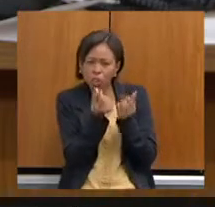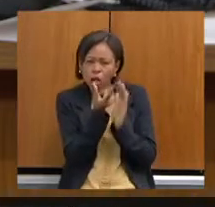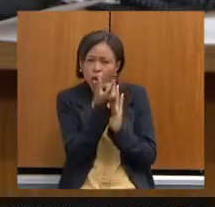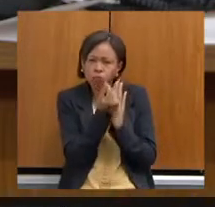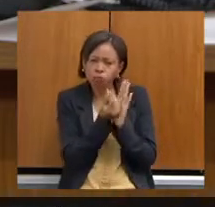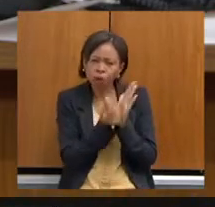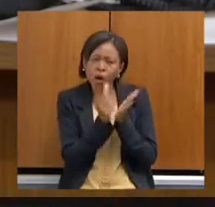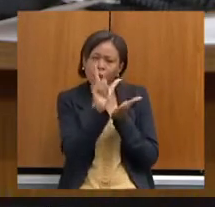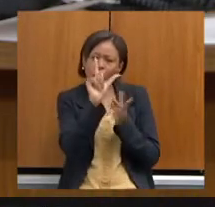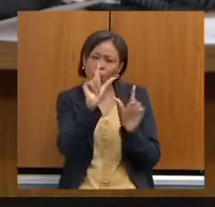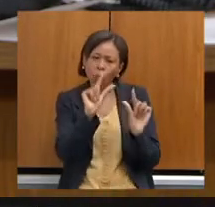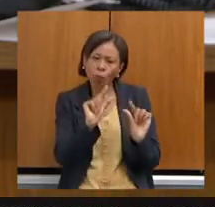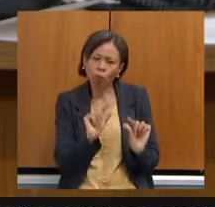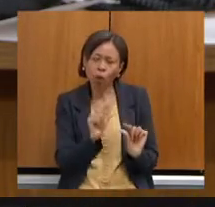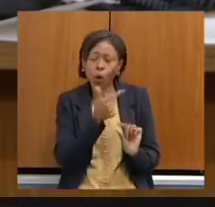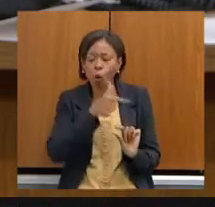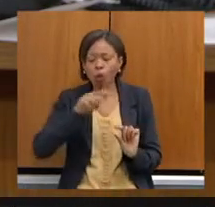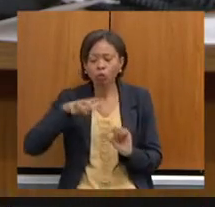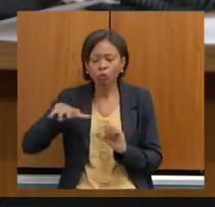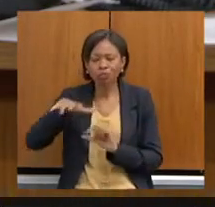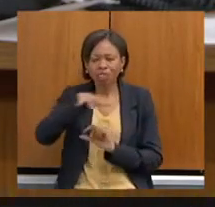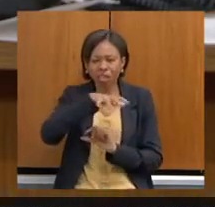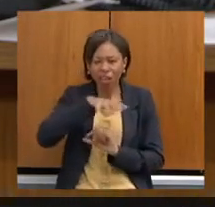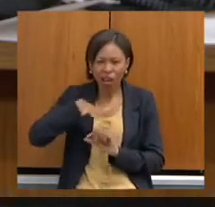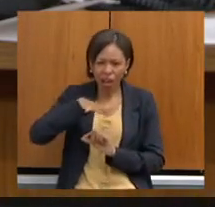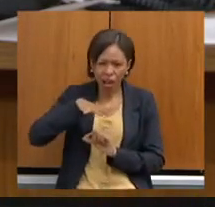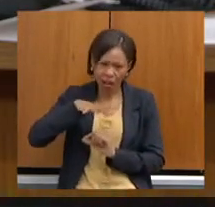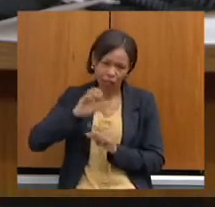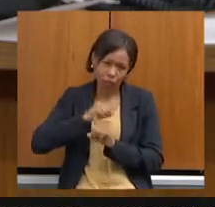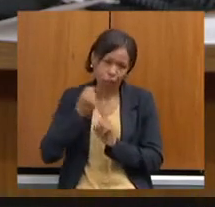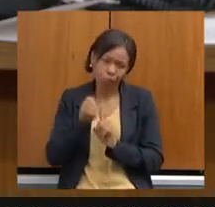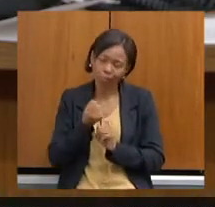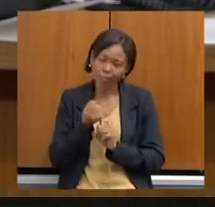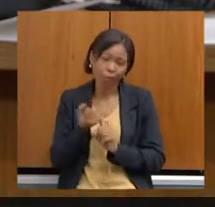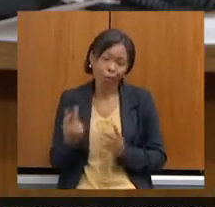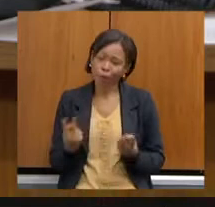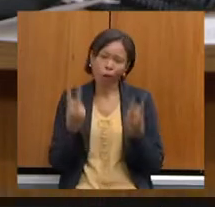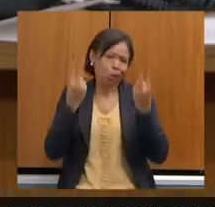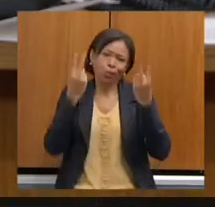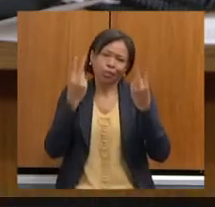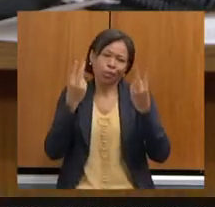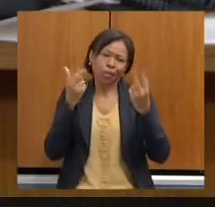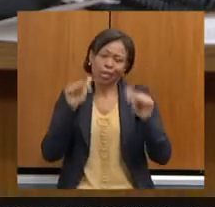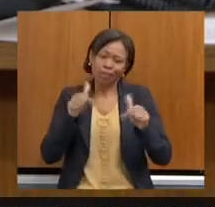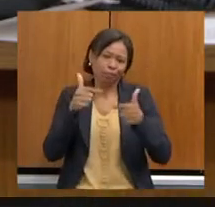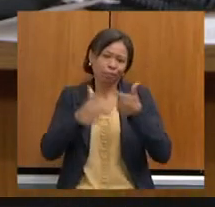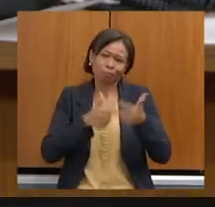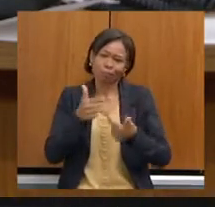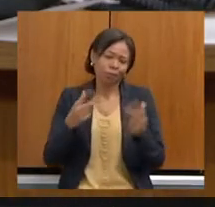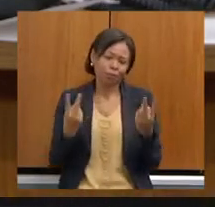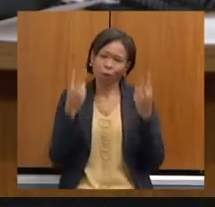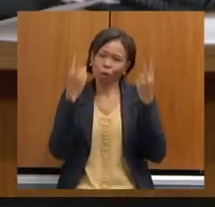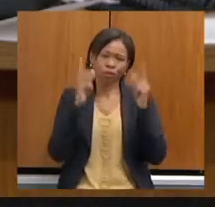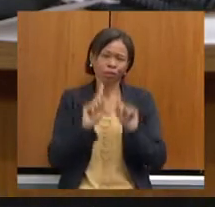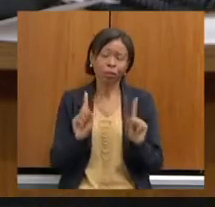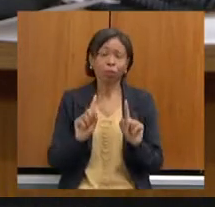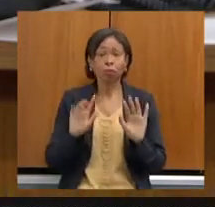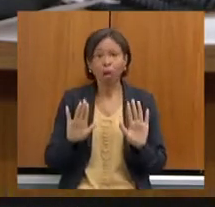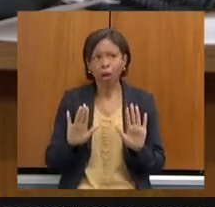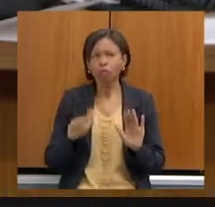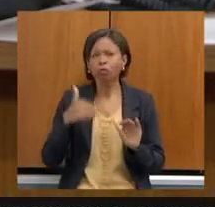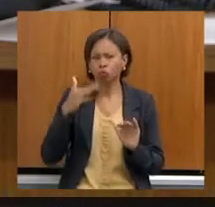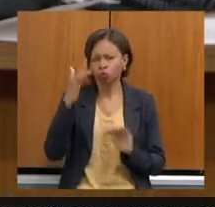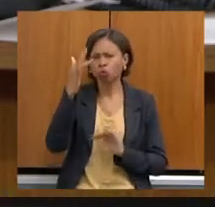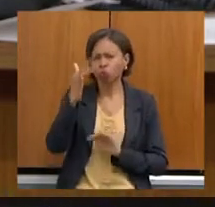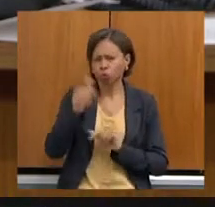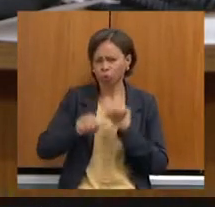os outros setores da sociedade não ainda não valorizam esse trabalho mas eu acho que isso é algo que com o tempo nós somos